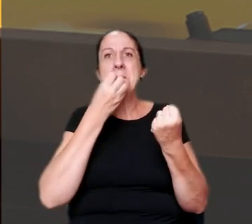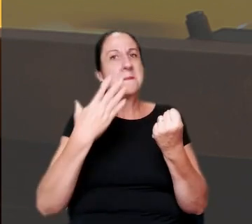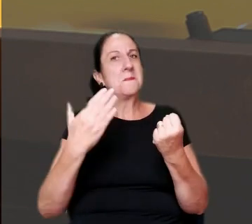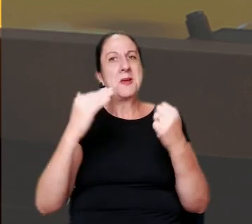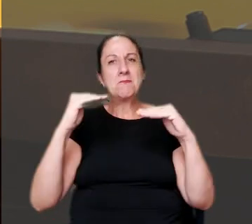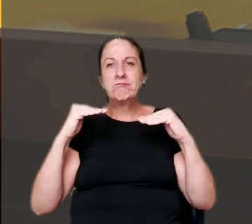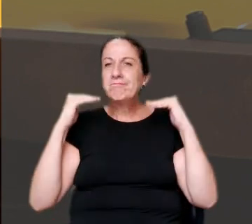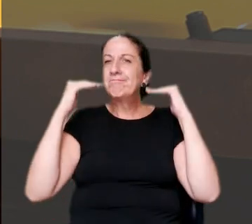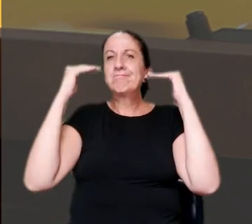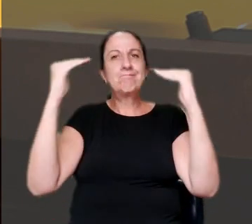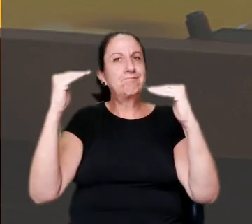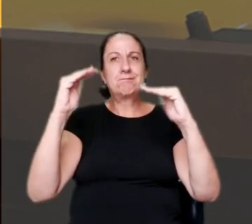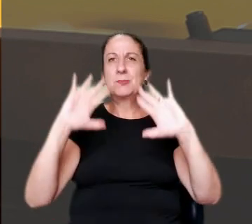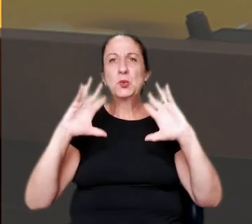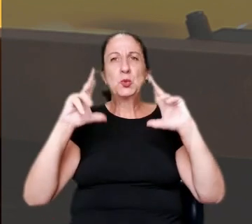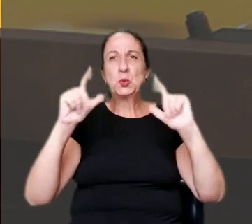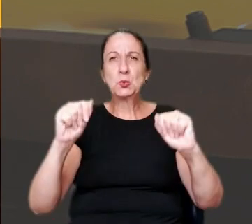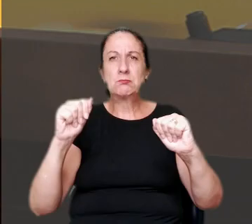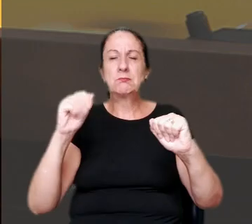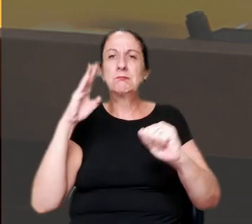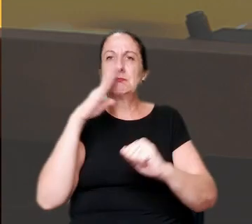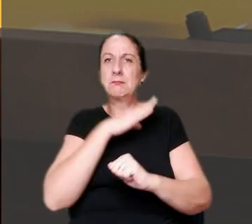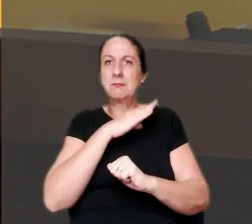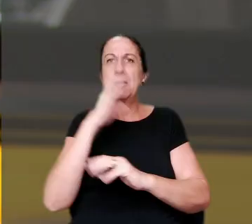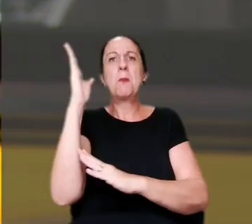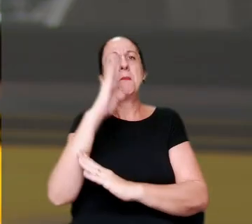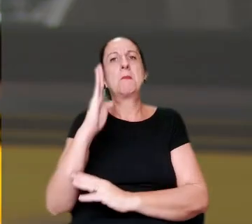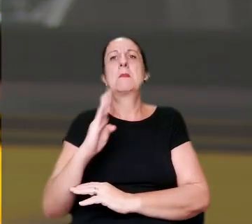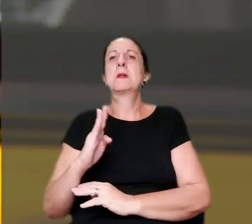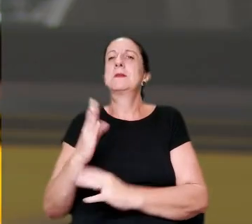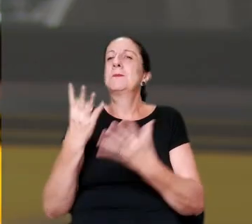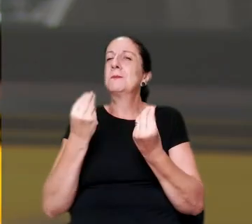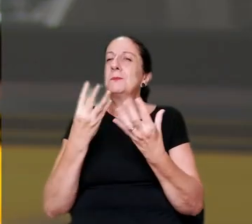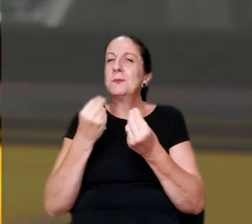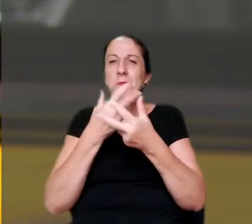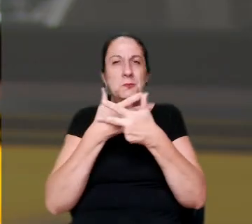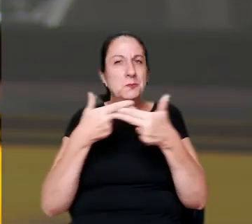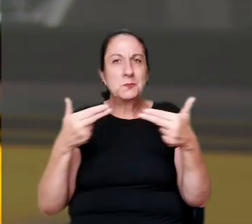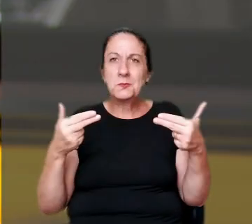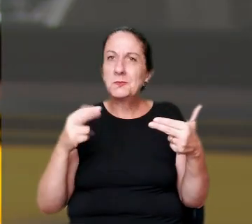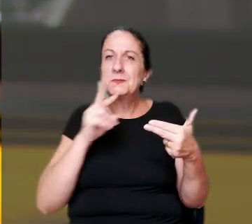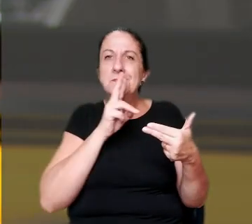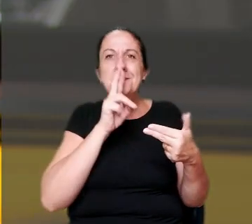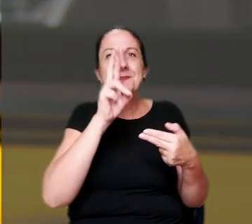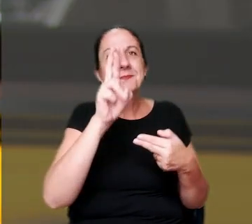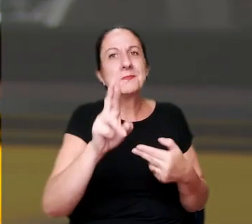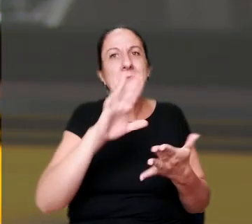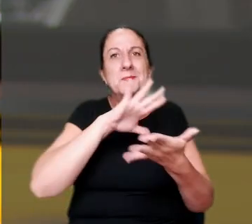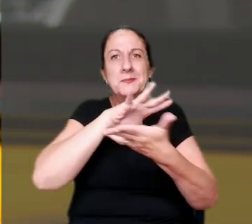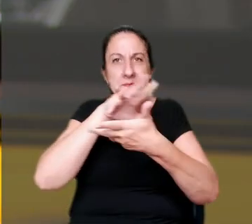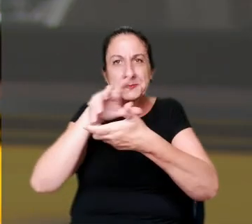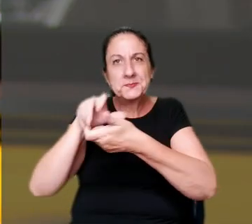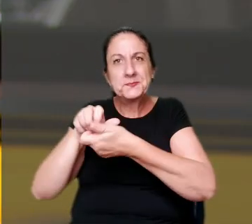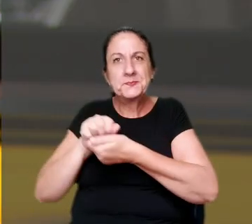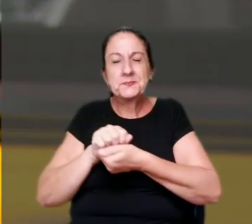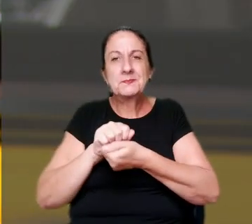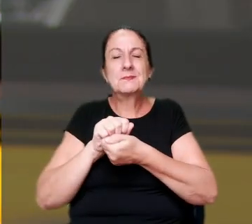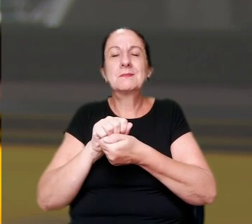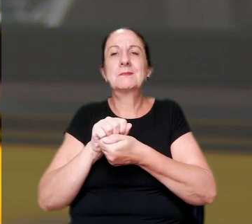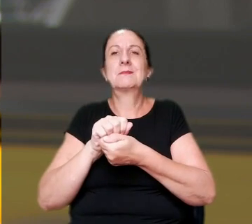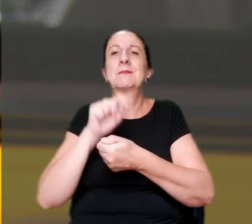bem prevalecerão sobre as forças do mal. Que o Brasil ainda tem muita coisa a responder ao